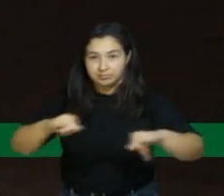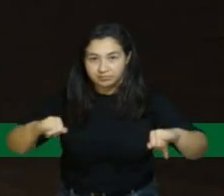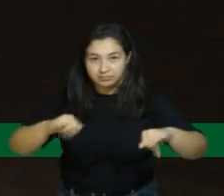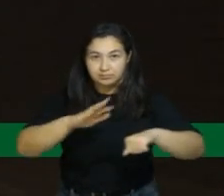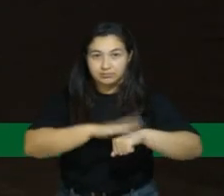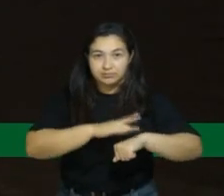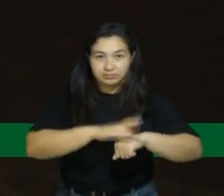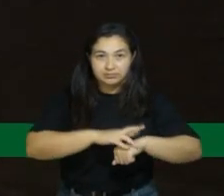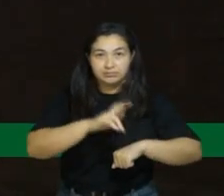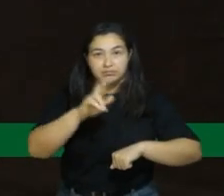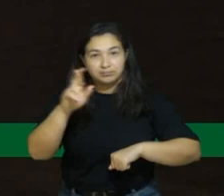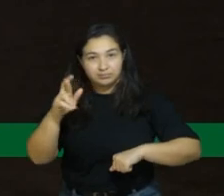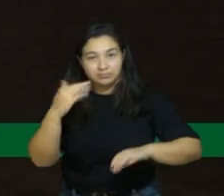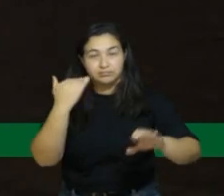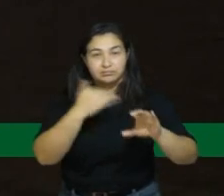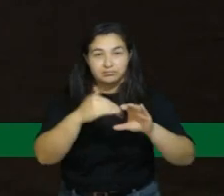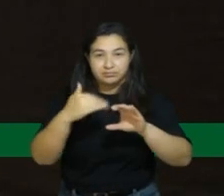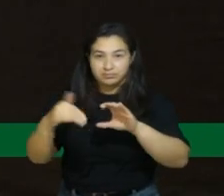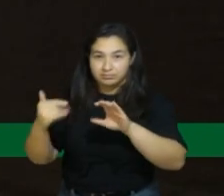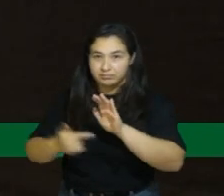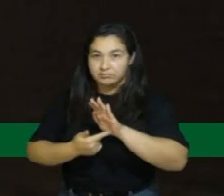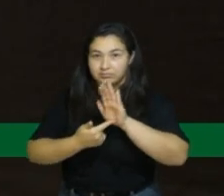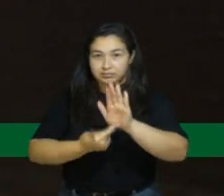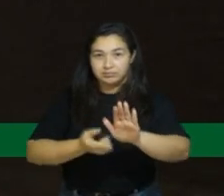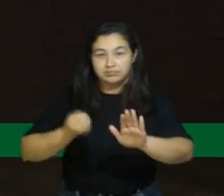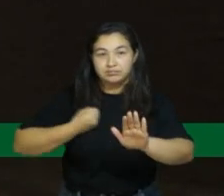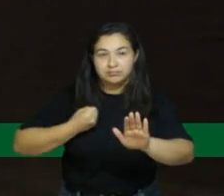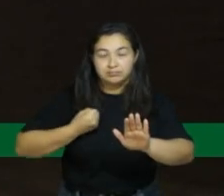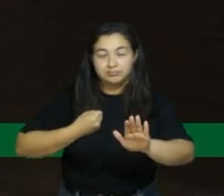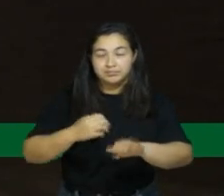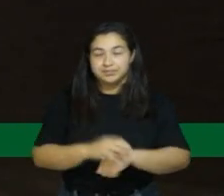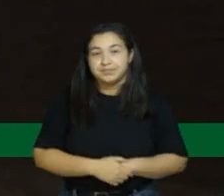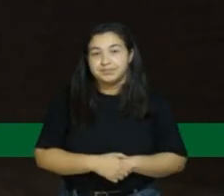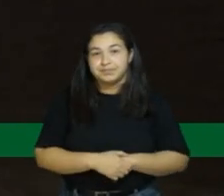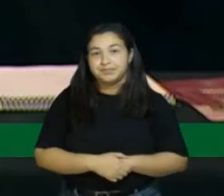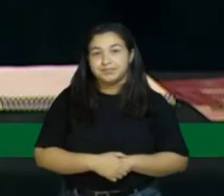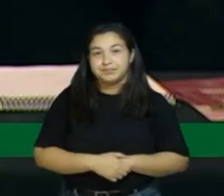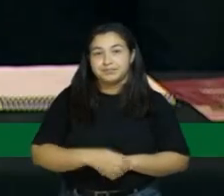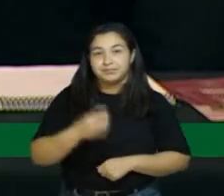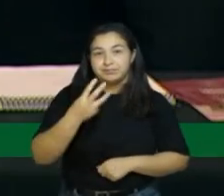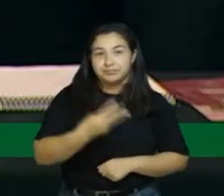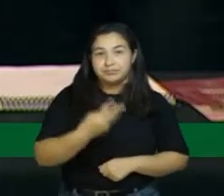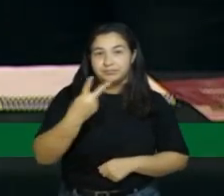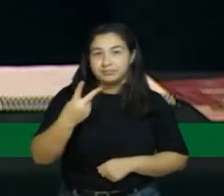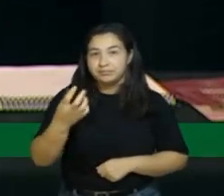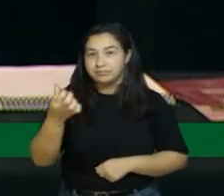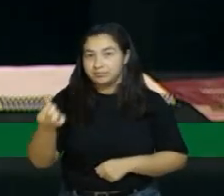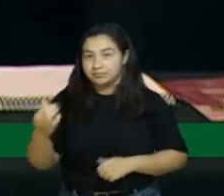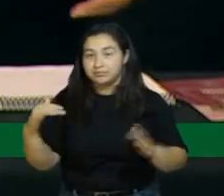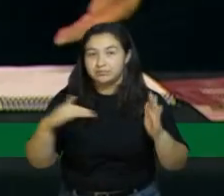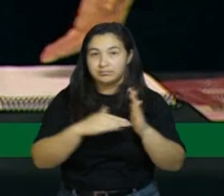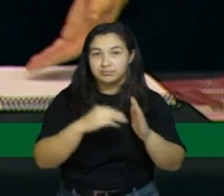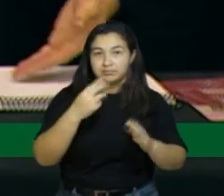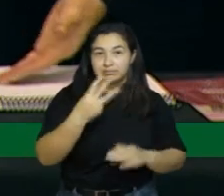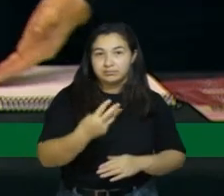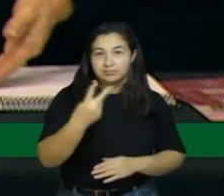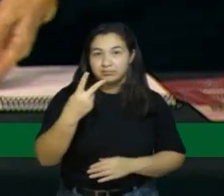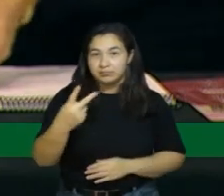destinatários conforme determina o Regimento Interno as seguintes indicações indicações de números 326 a